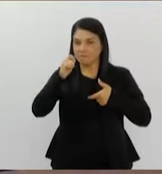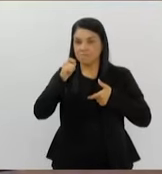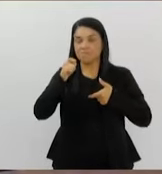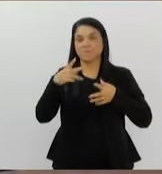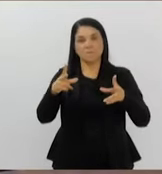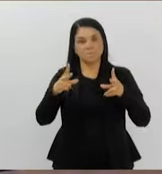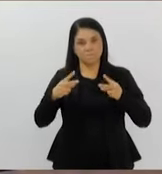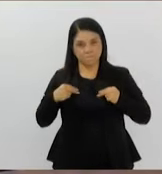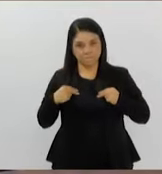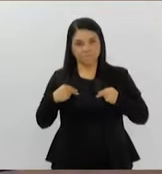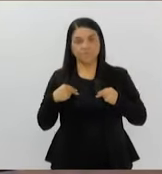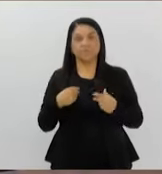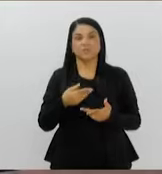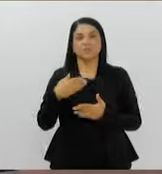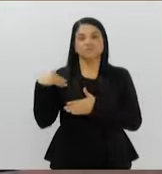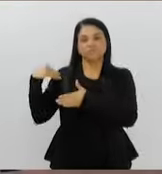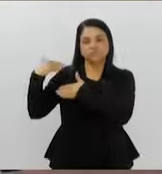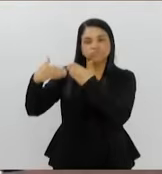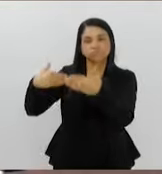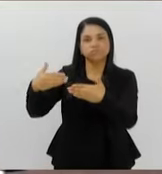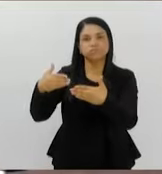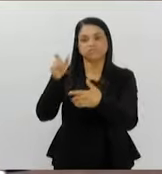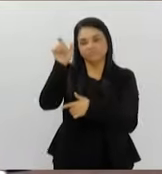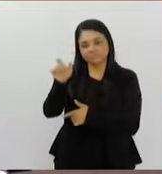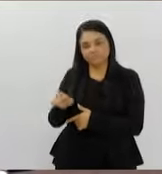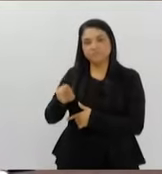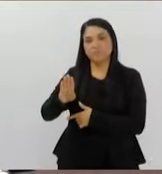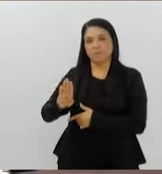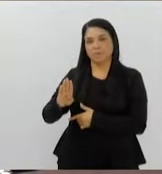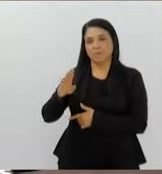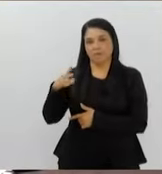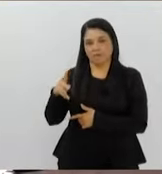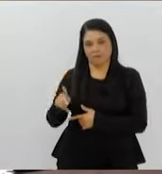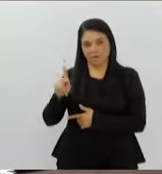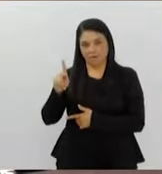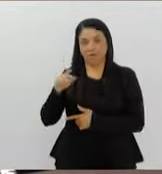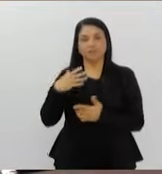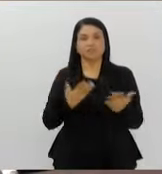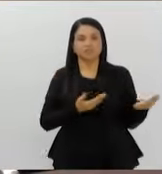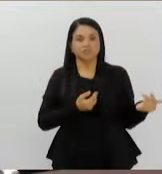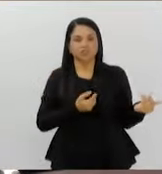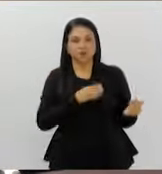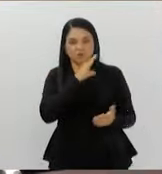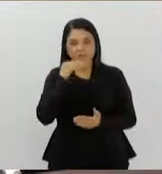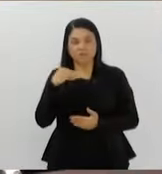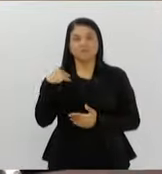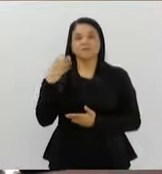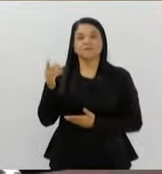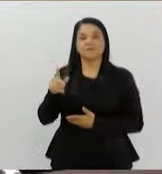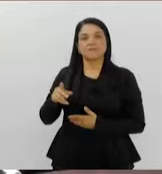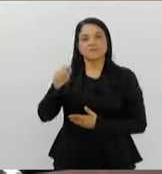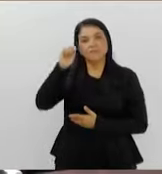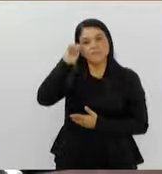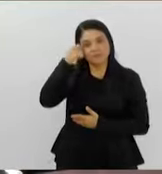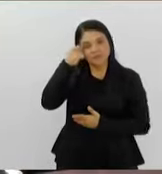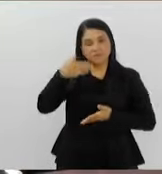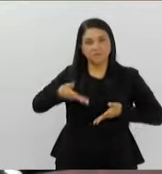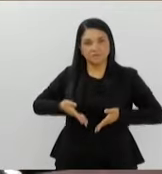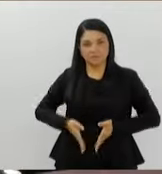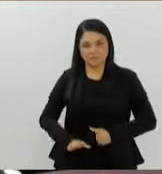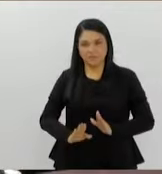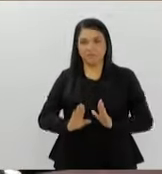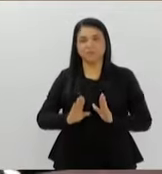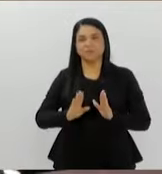que reconhece a trajetória artística do BK, esse jovem negro periférico, nascido na Zona Oeste,